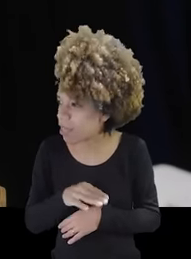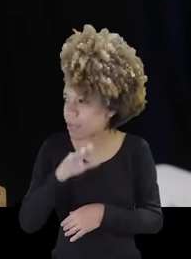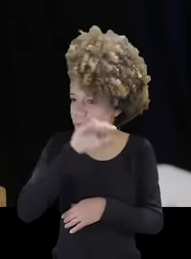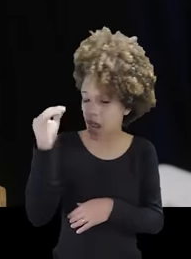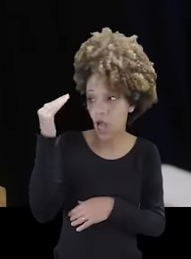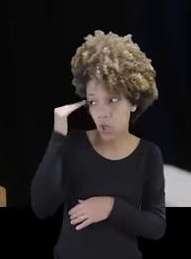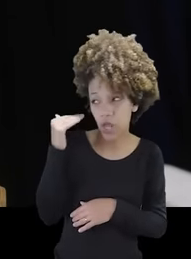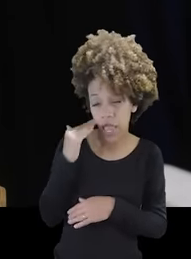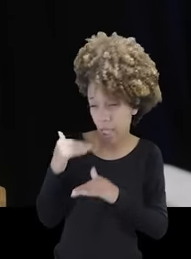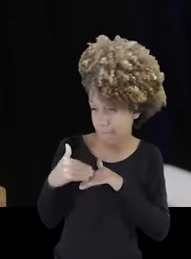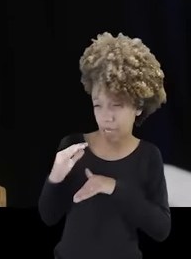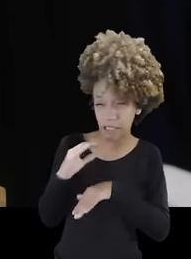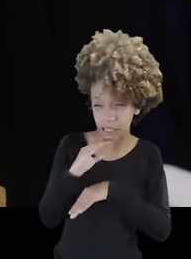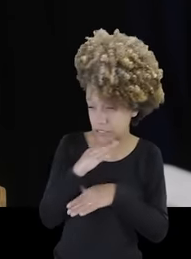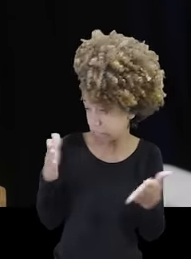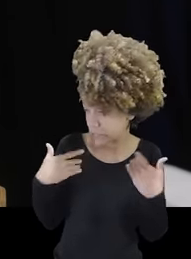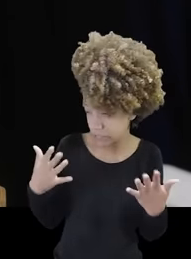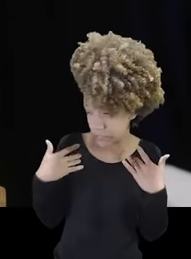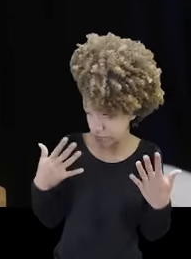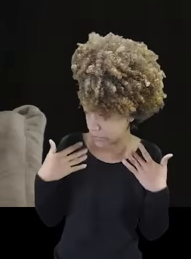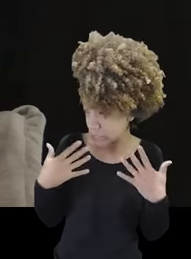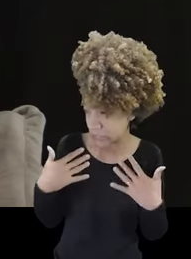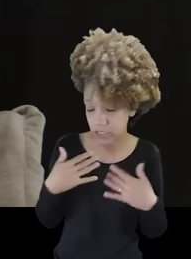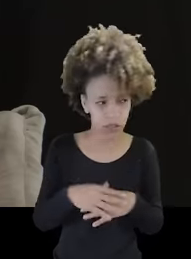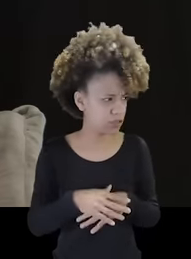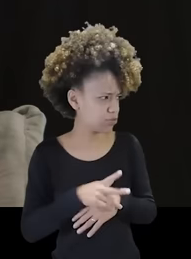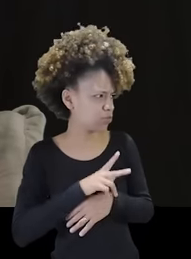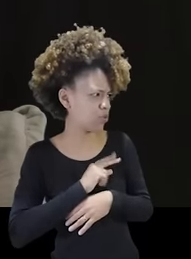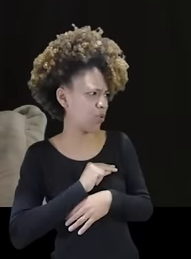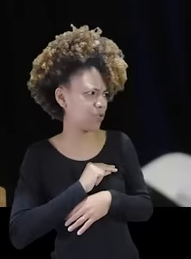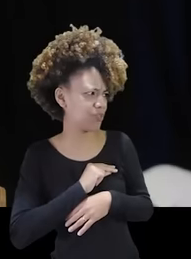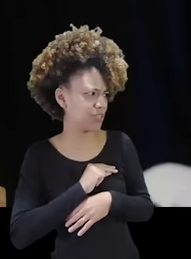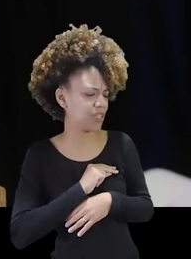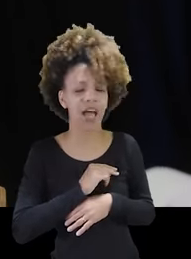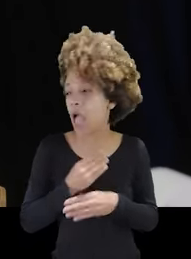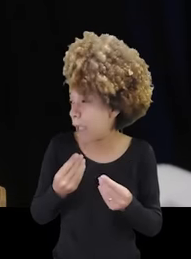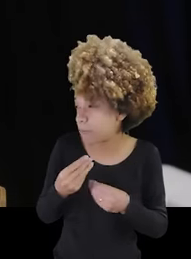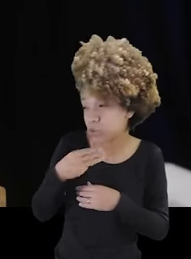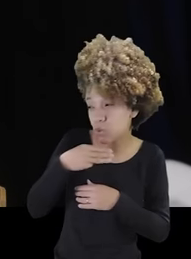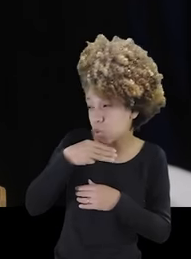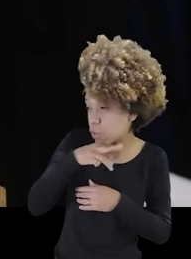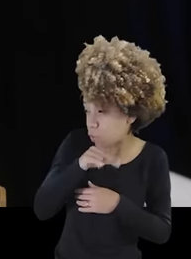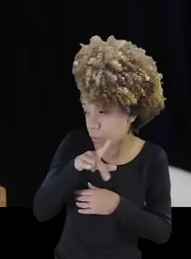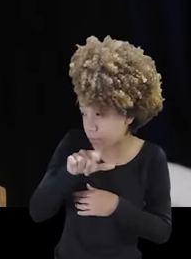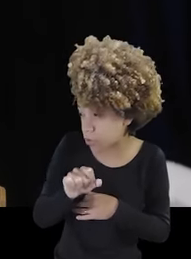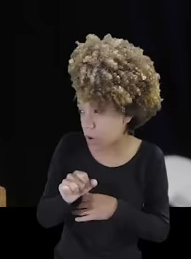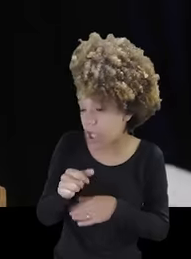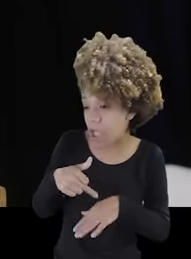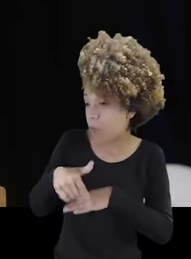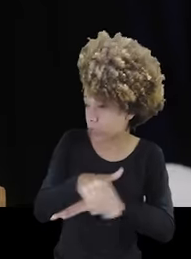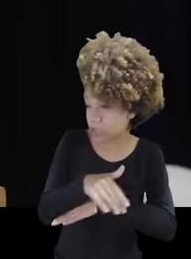que a cor é pior mais quente ainda porque é muito úmido deve ser muito quente é muito úmido eu ando com